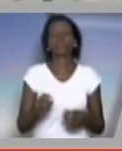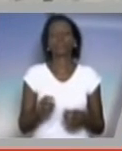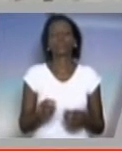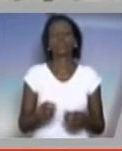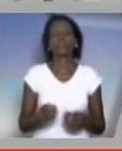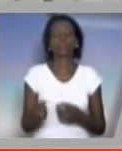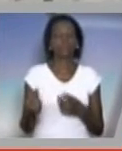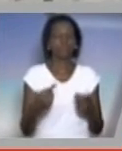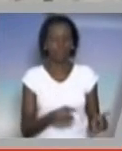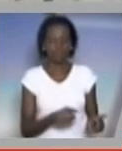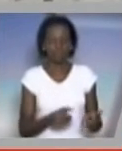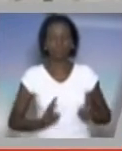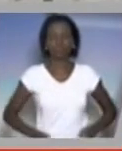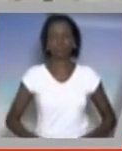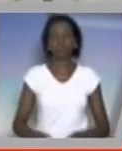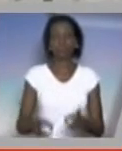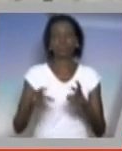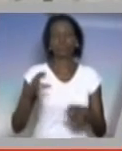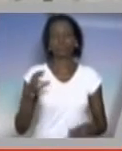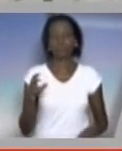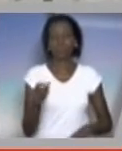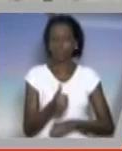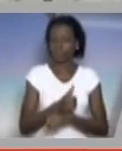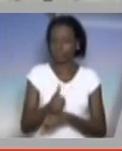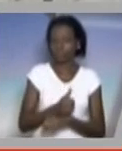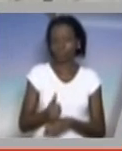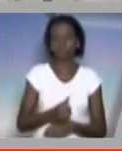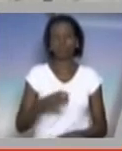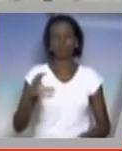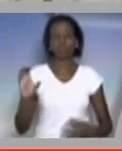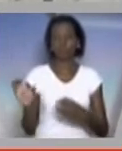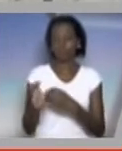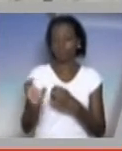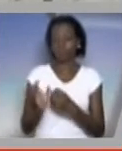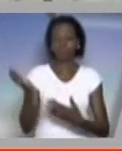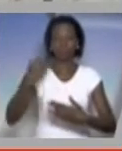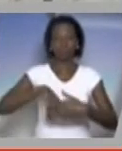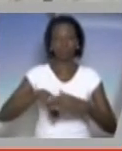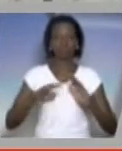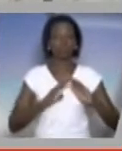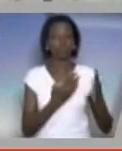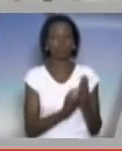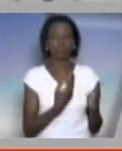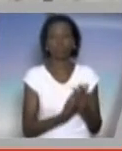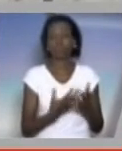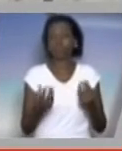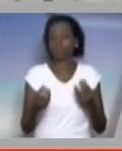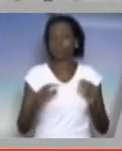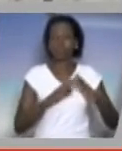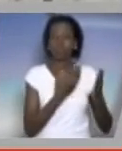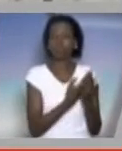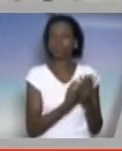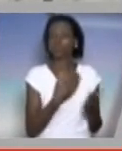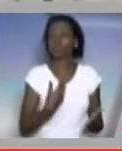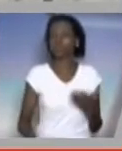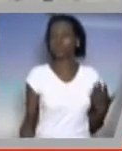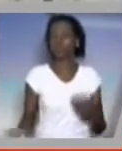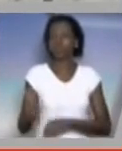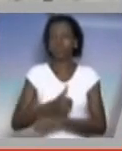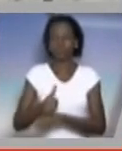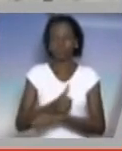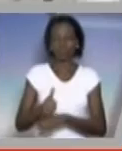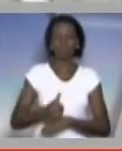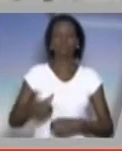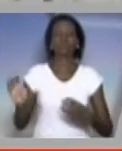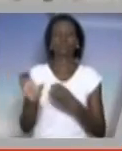a permanência de coordenadores em muitas escolas. Então, muitas escolas vão perder coordenadores por conta dessa